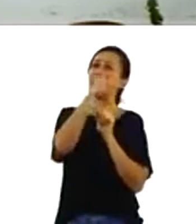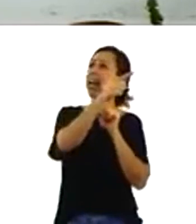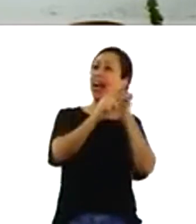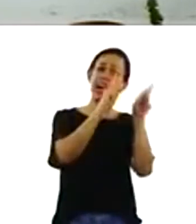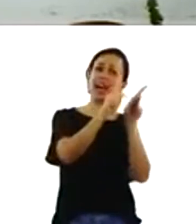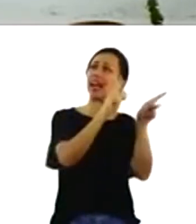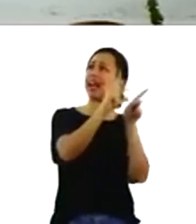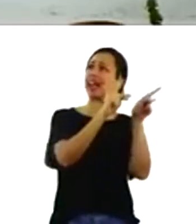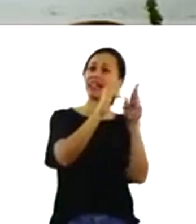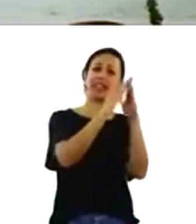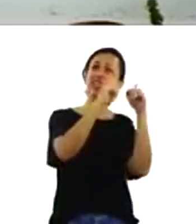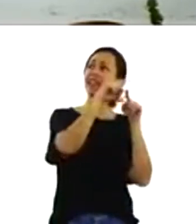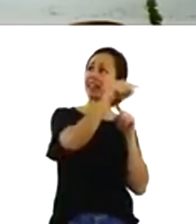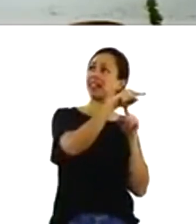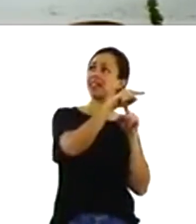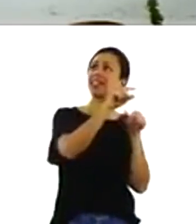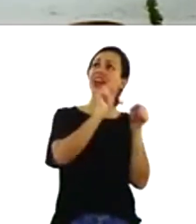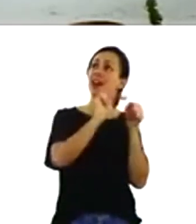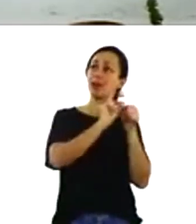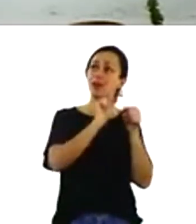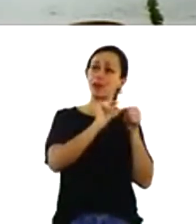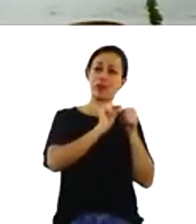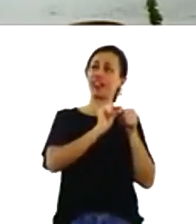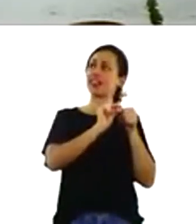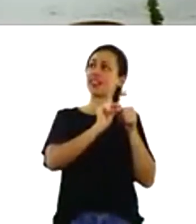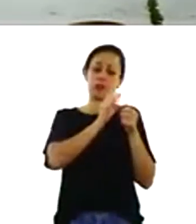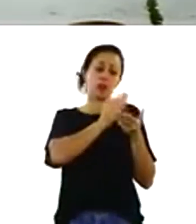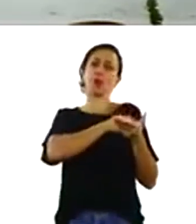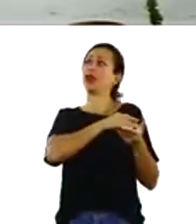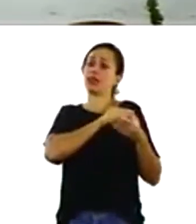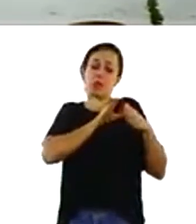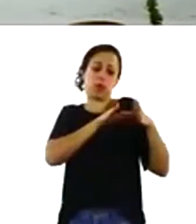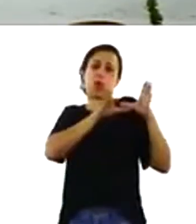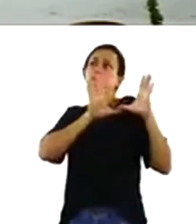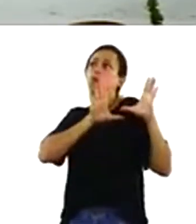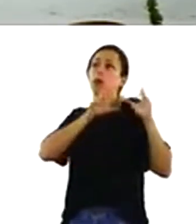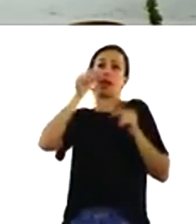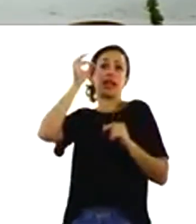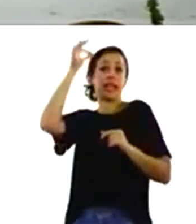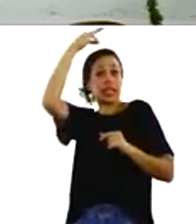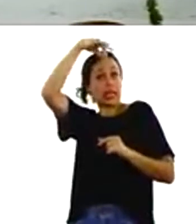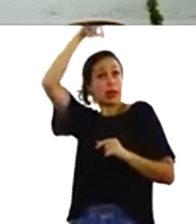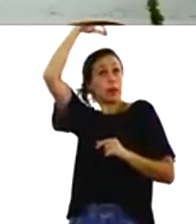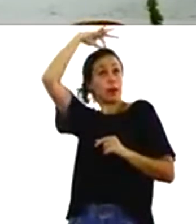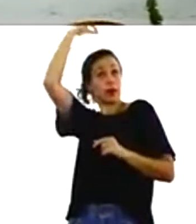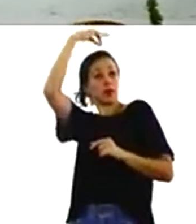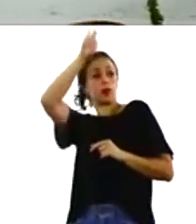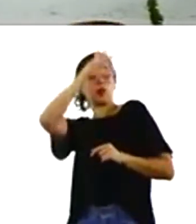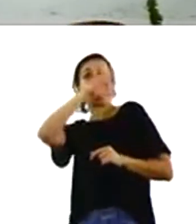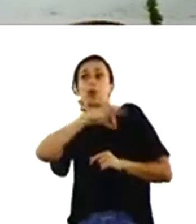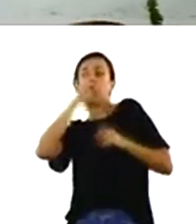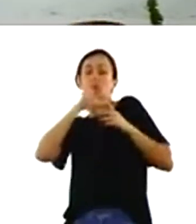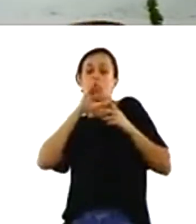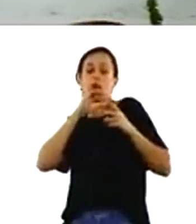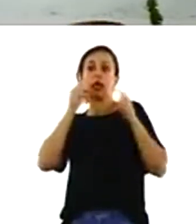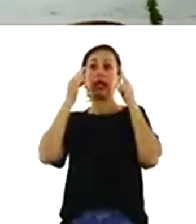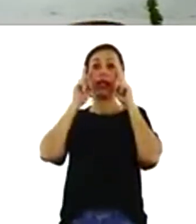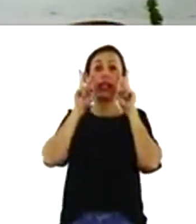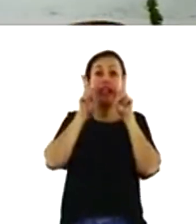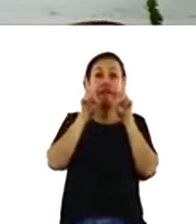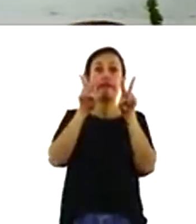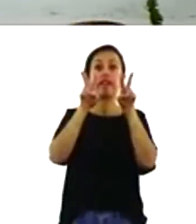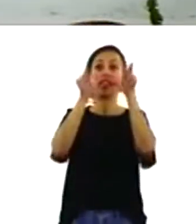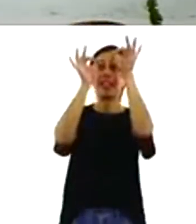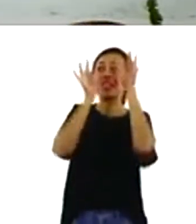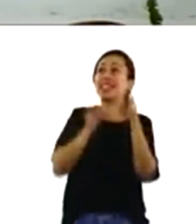eles possam entender isso. Deus me escolheu, Deus me chamou, Deus tem me abençoado nesse